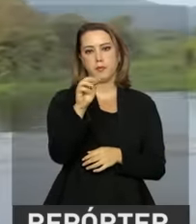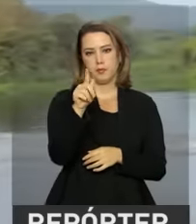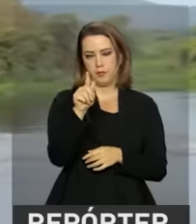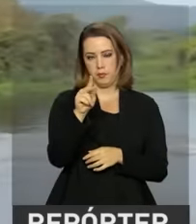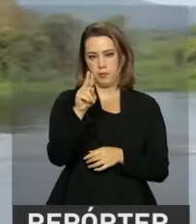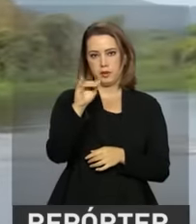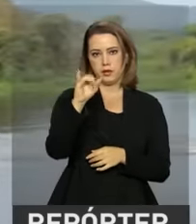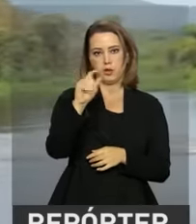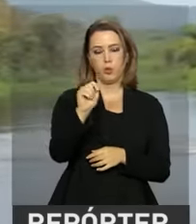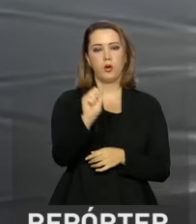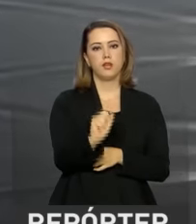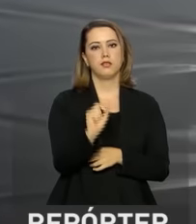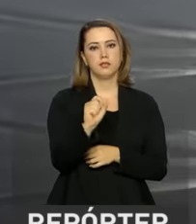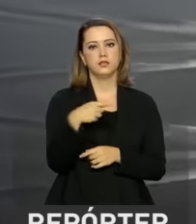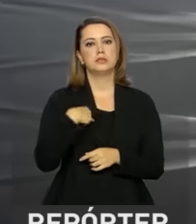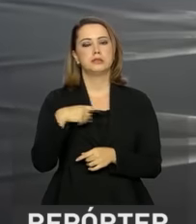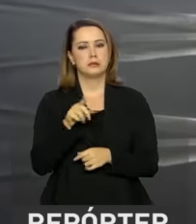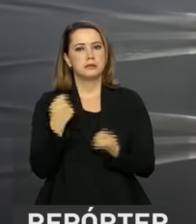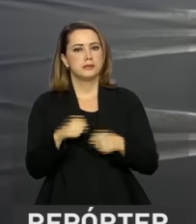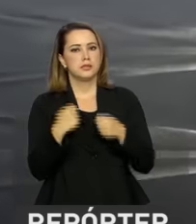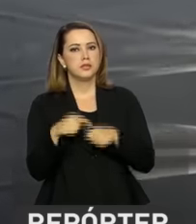carente desse tipo de